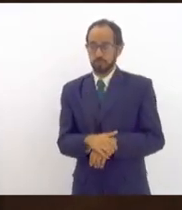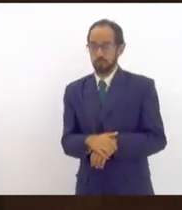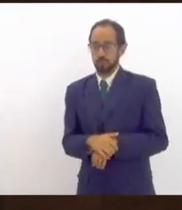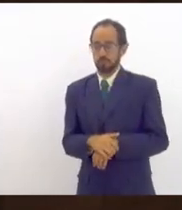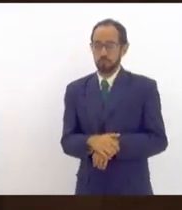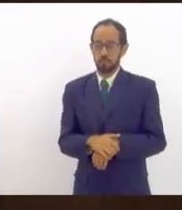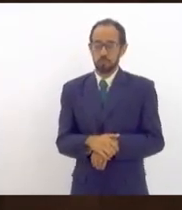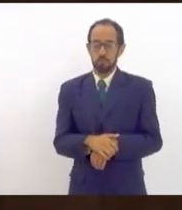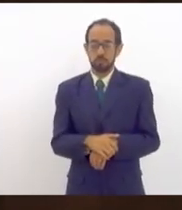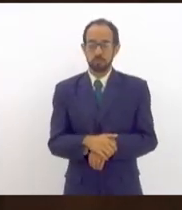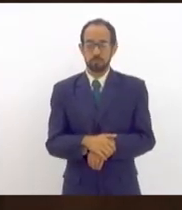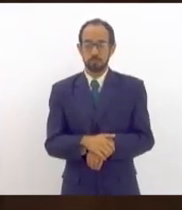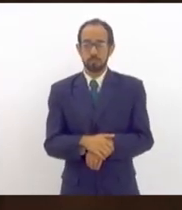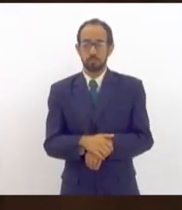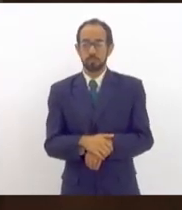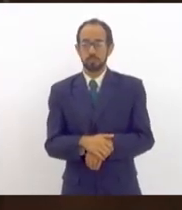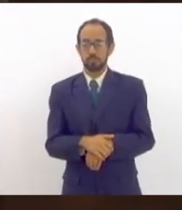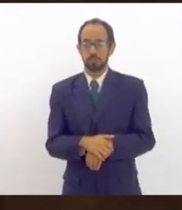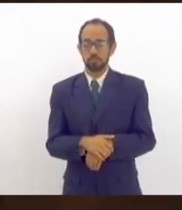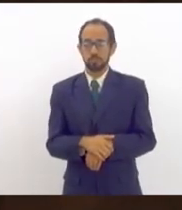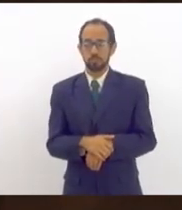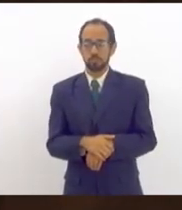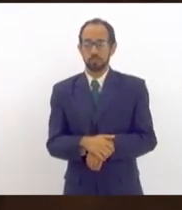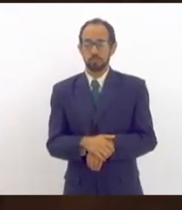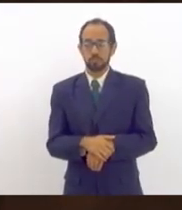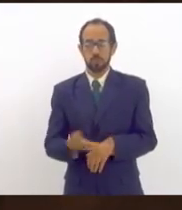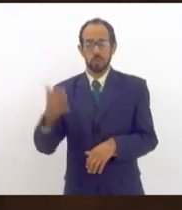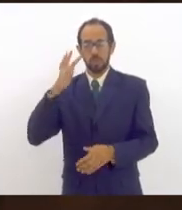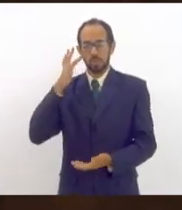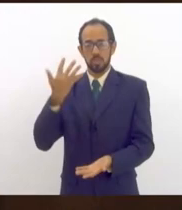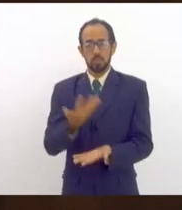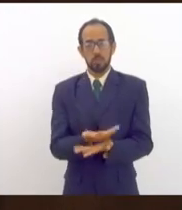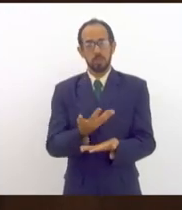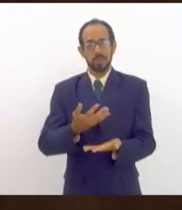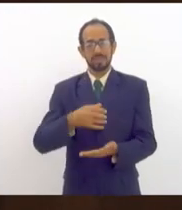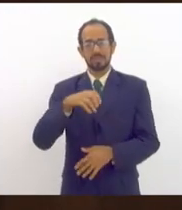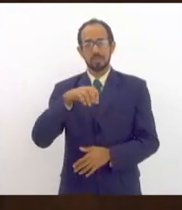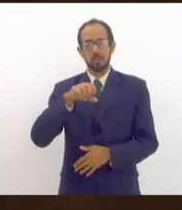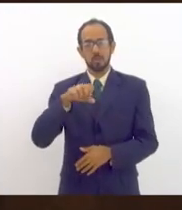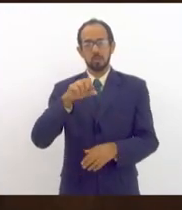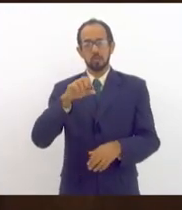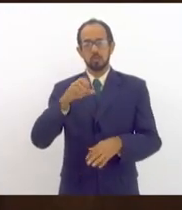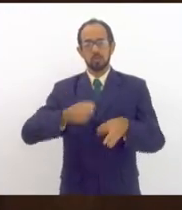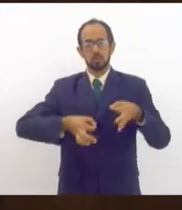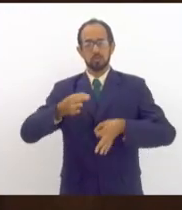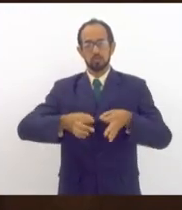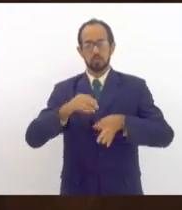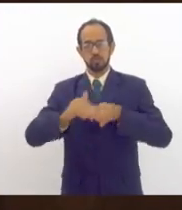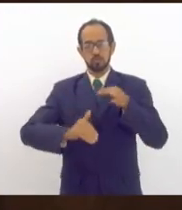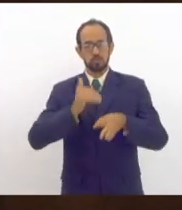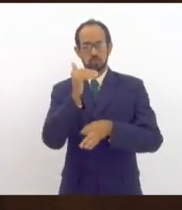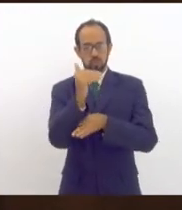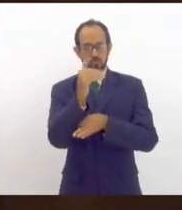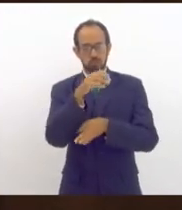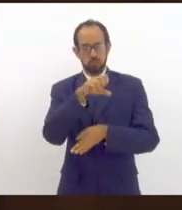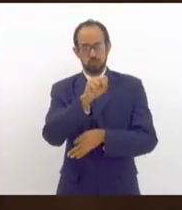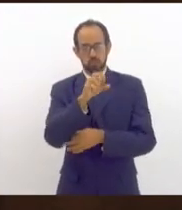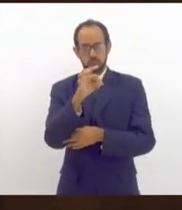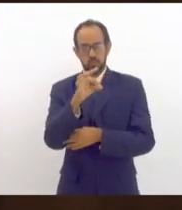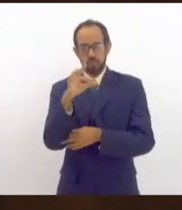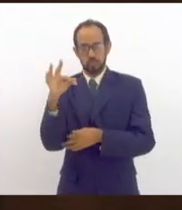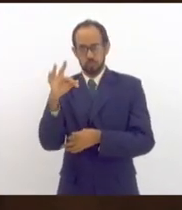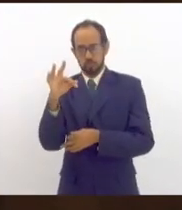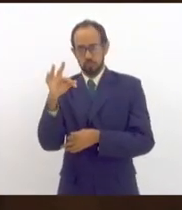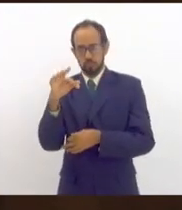e sobre decisão do supremo jamais há a